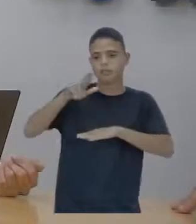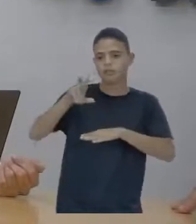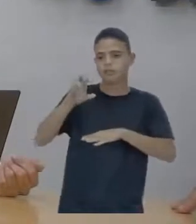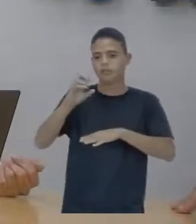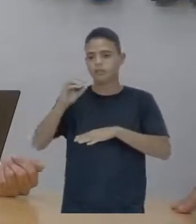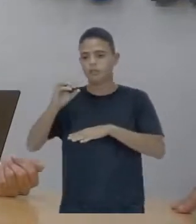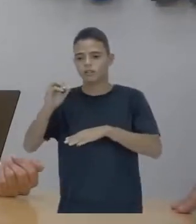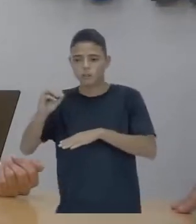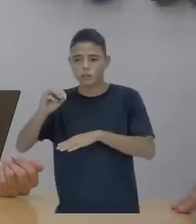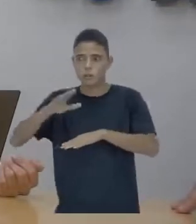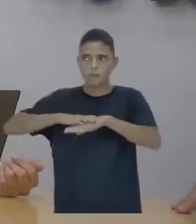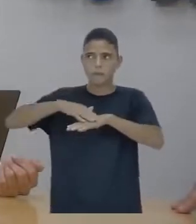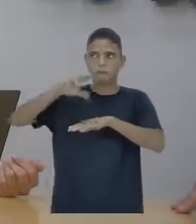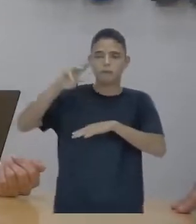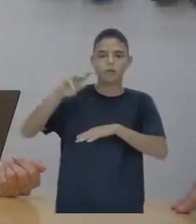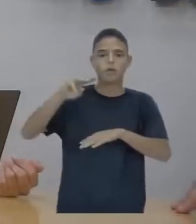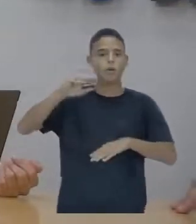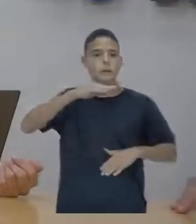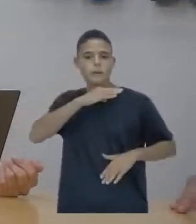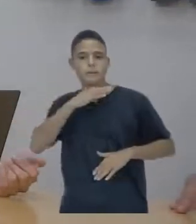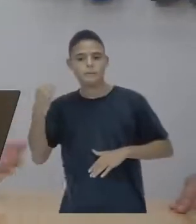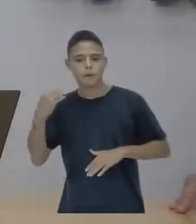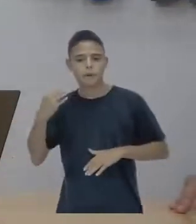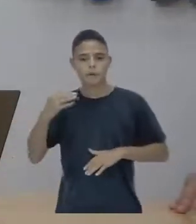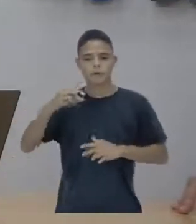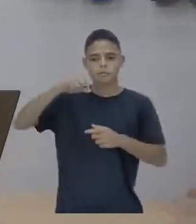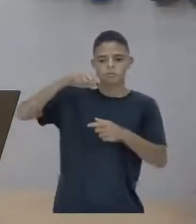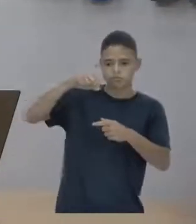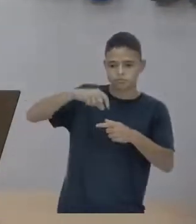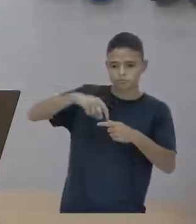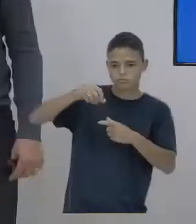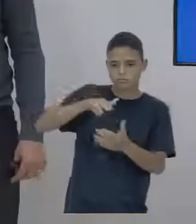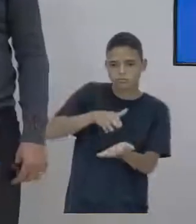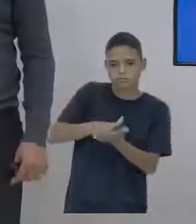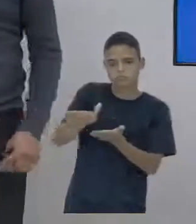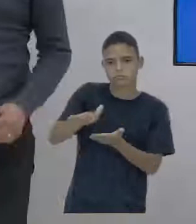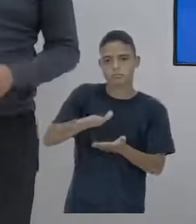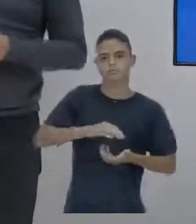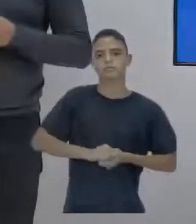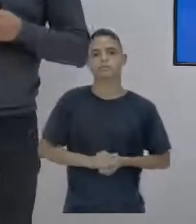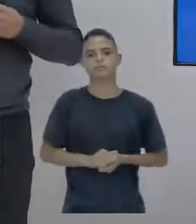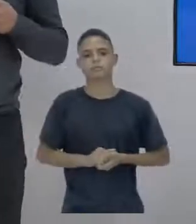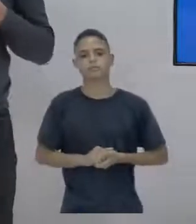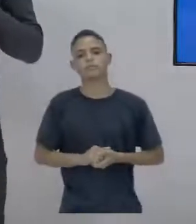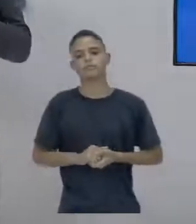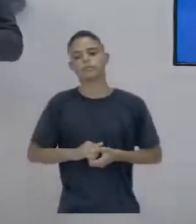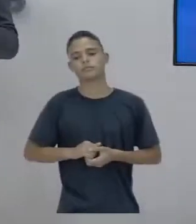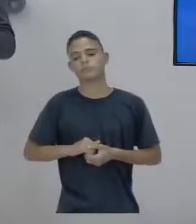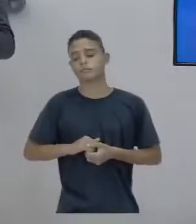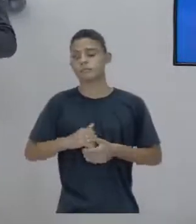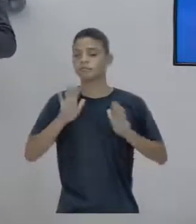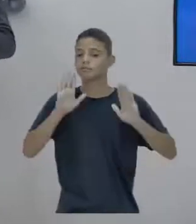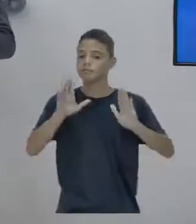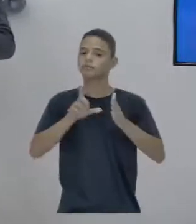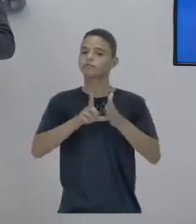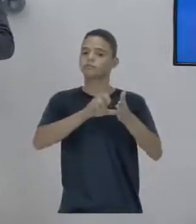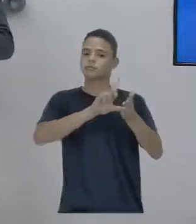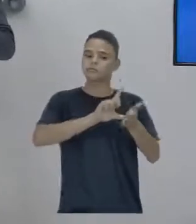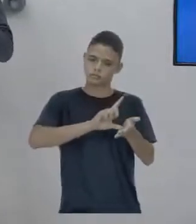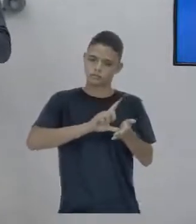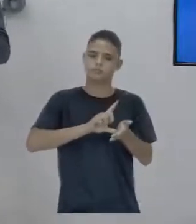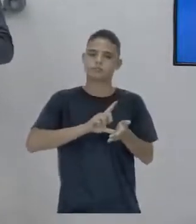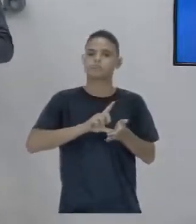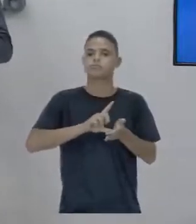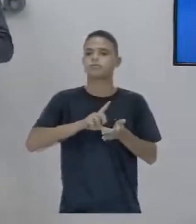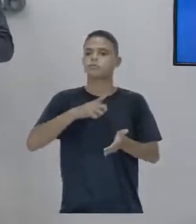Voto impresso? Voto Eita, impresso. Boa noite. E aí, Boa noite. E aí? Então, gente, olha só. Antes da gente continuar com esse debate, eu queria propor mais